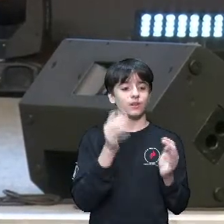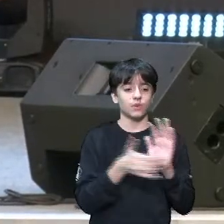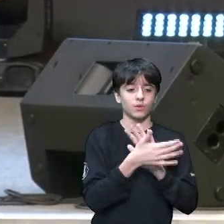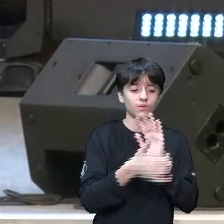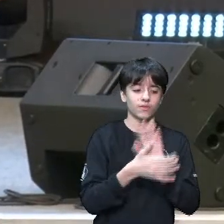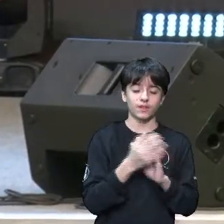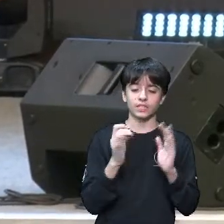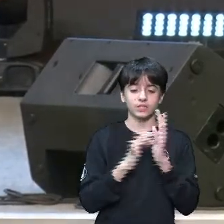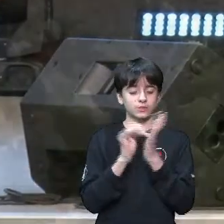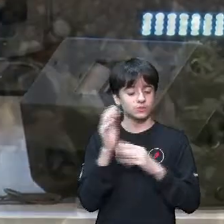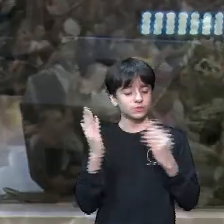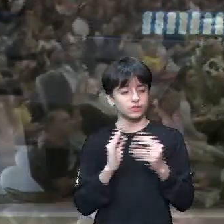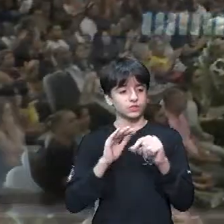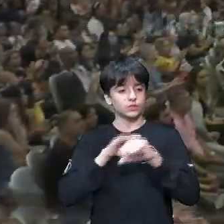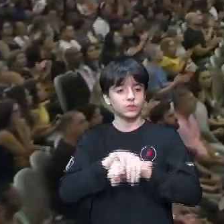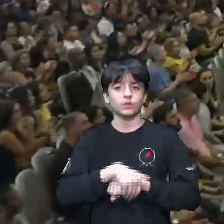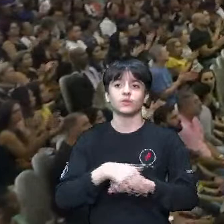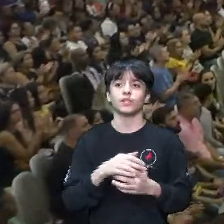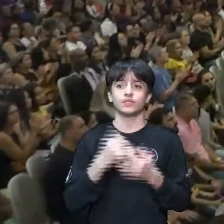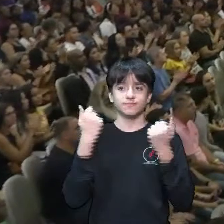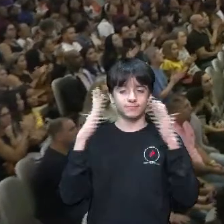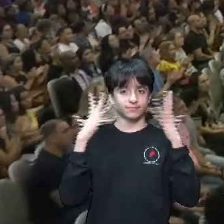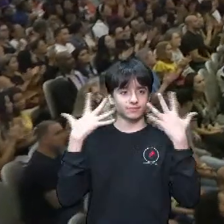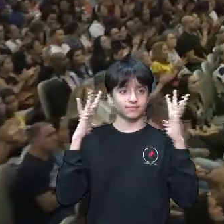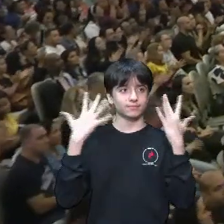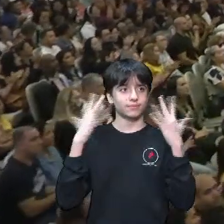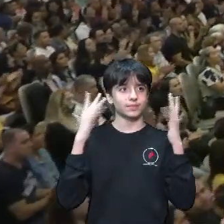muito carinho, com muito aplauso.